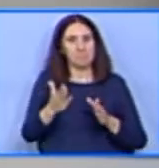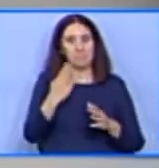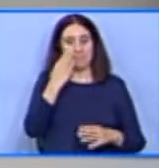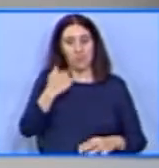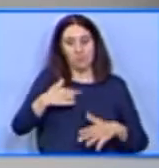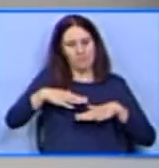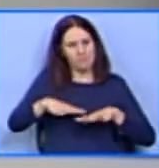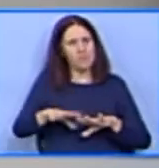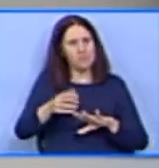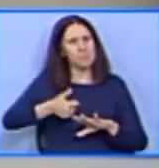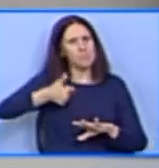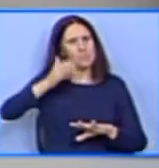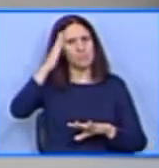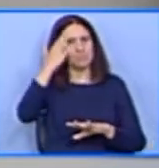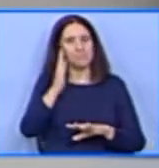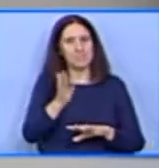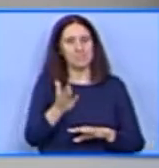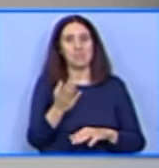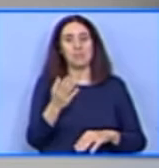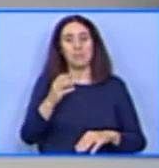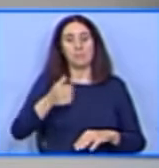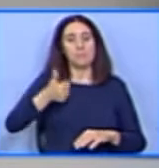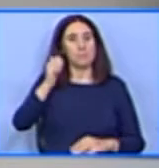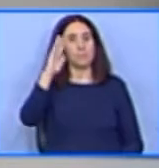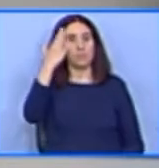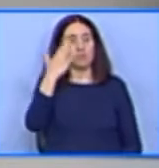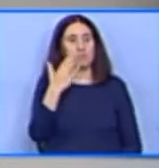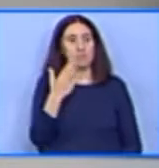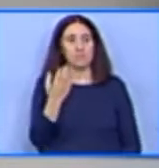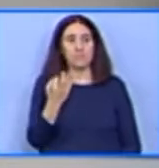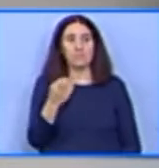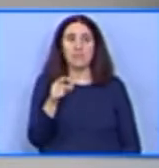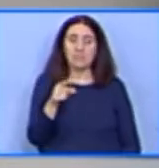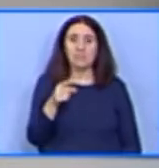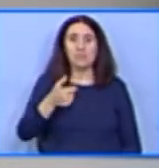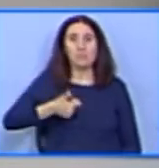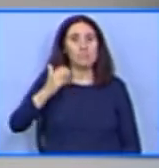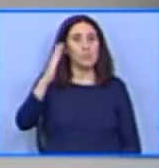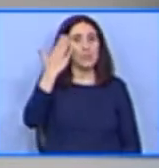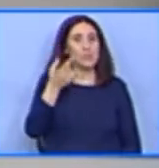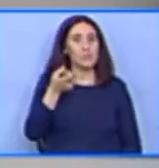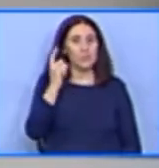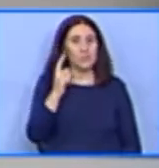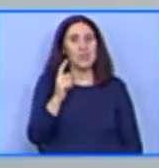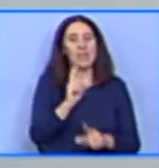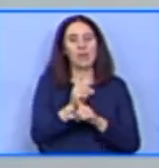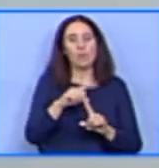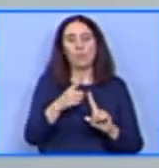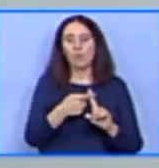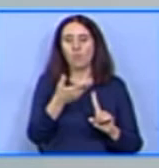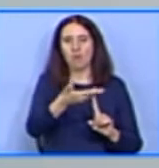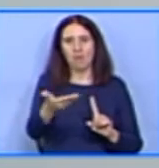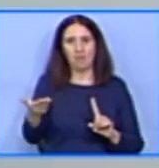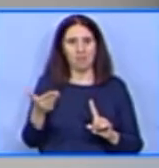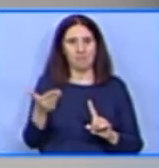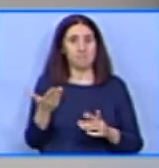ter prioridades. E as prioridades podem ser exatamente aquelas que não são prioritárias noutra quadra do ano, e entre as